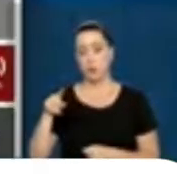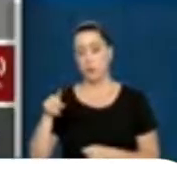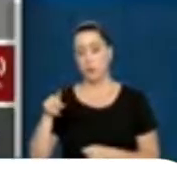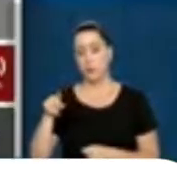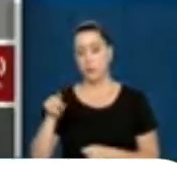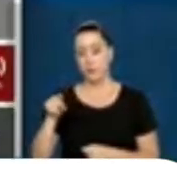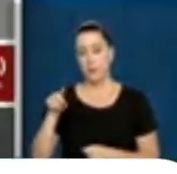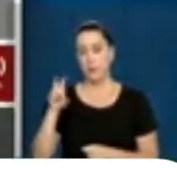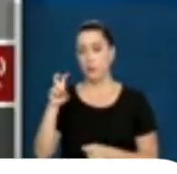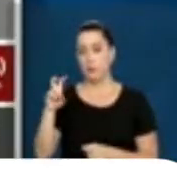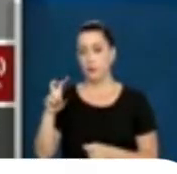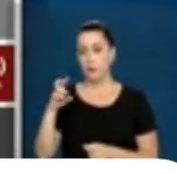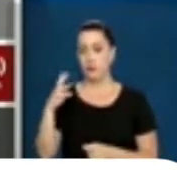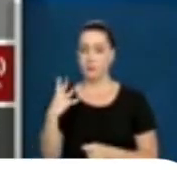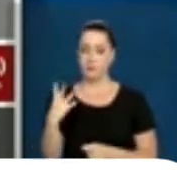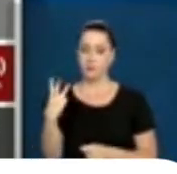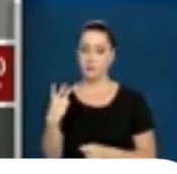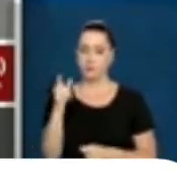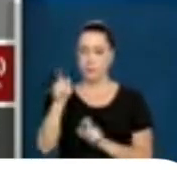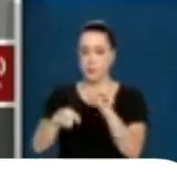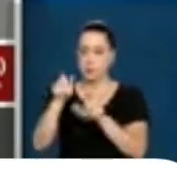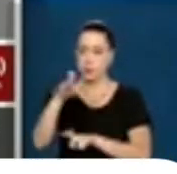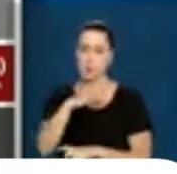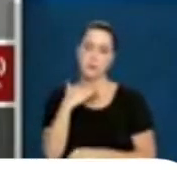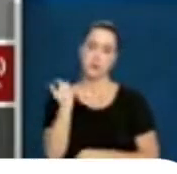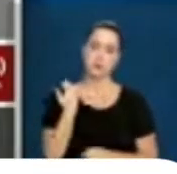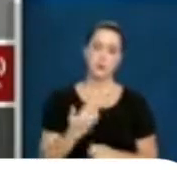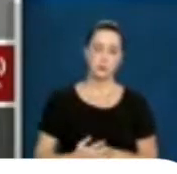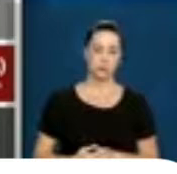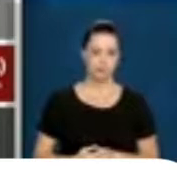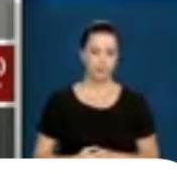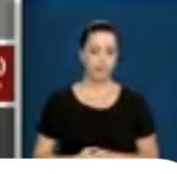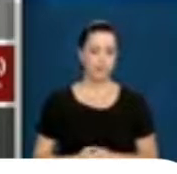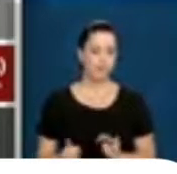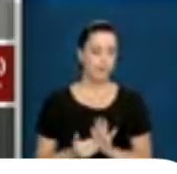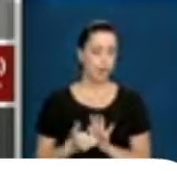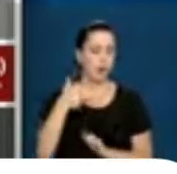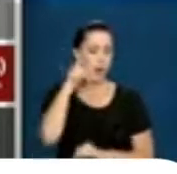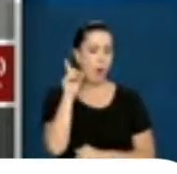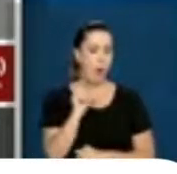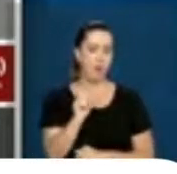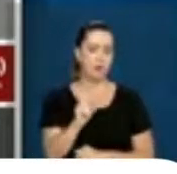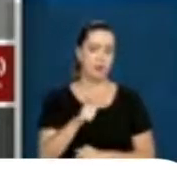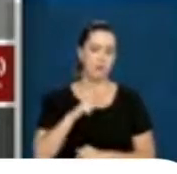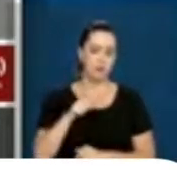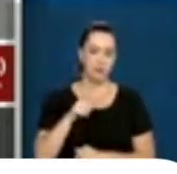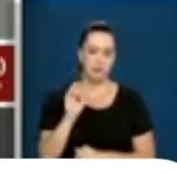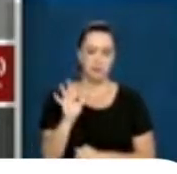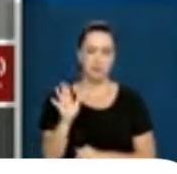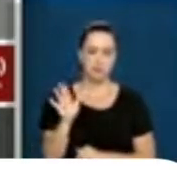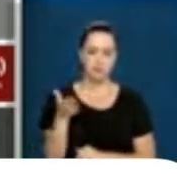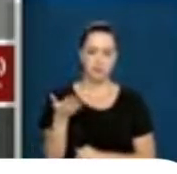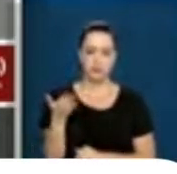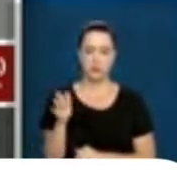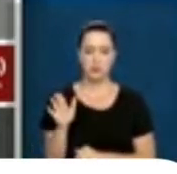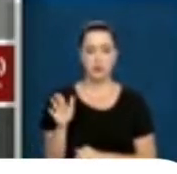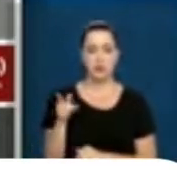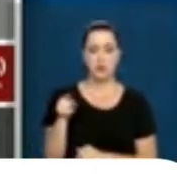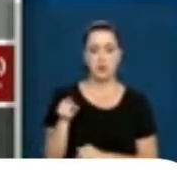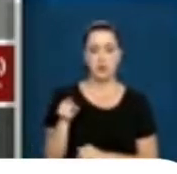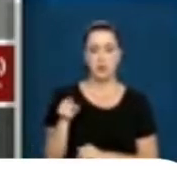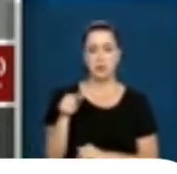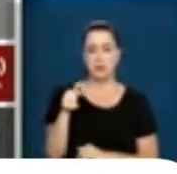4.543 óbitos. Foram, até ontem, nós tivemos um incremento em relação a ontem